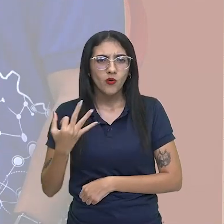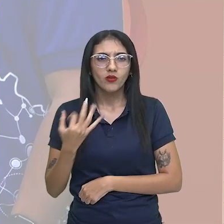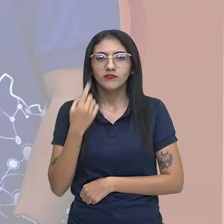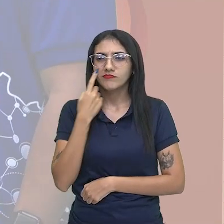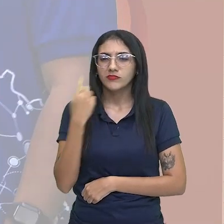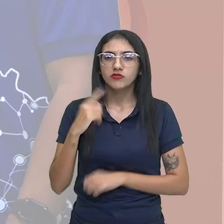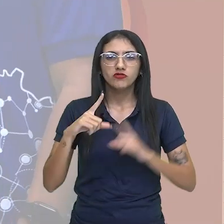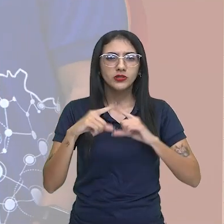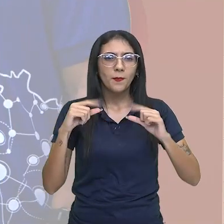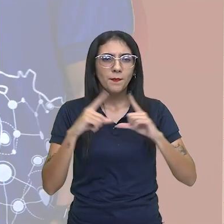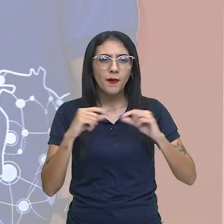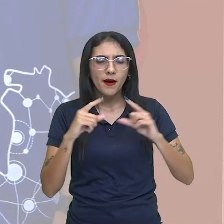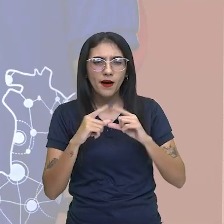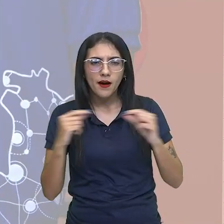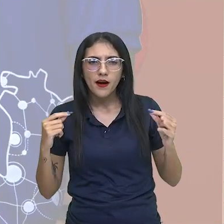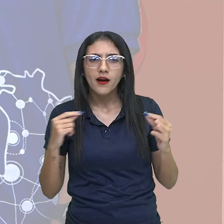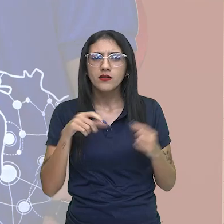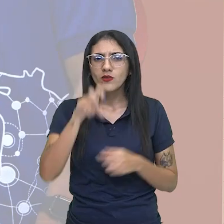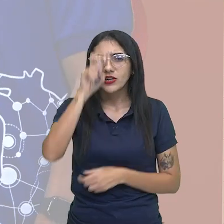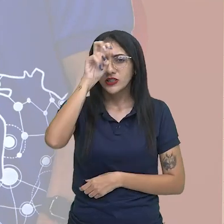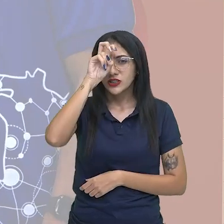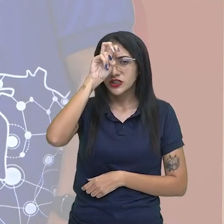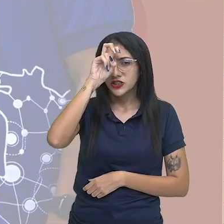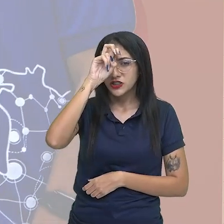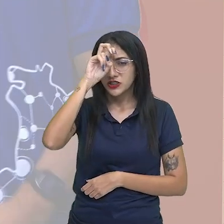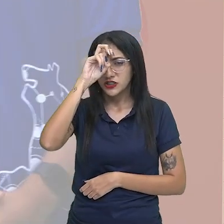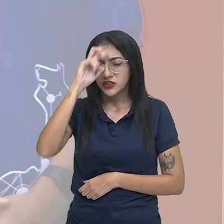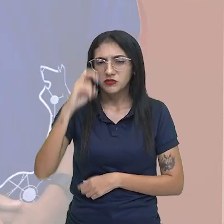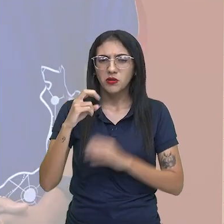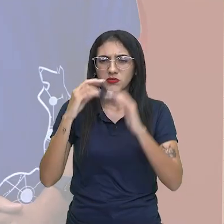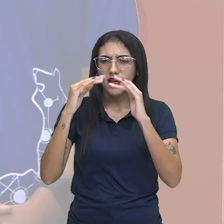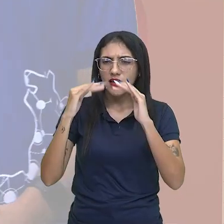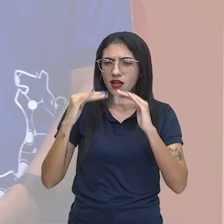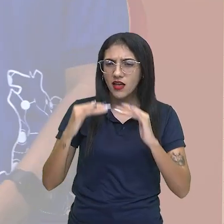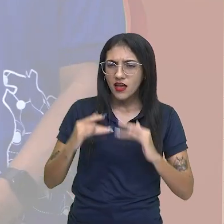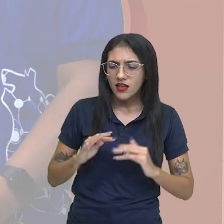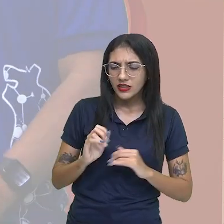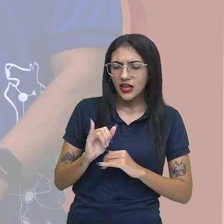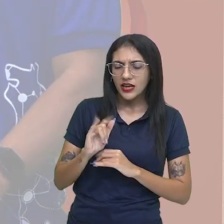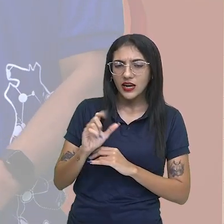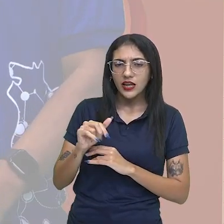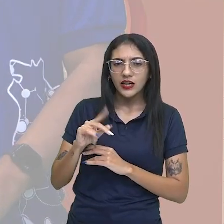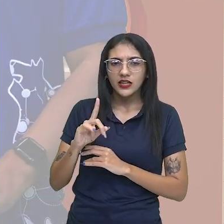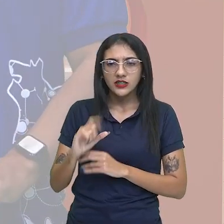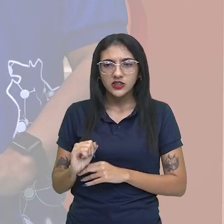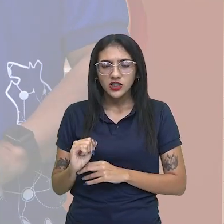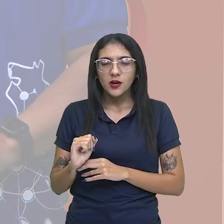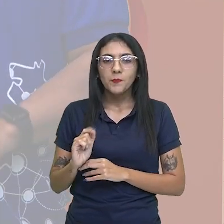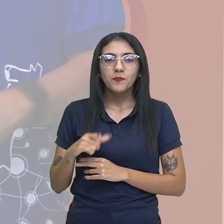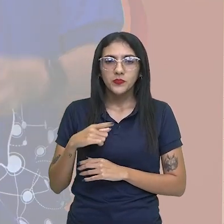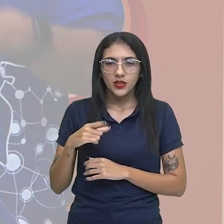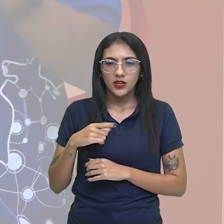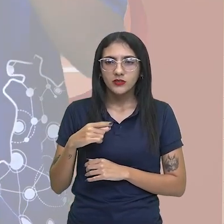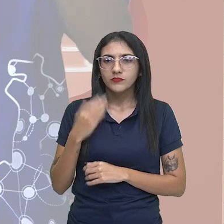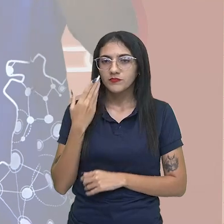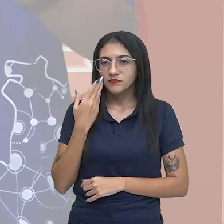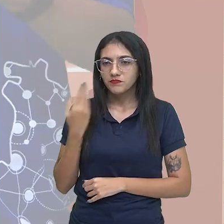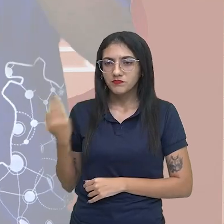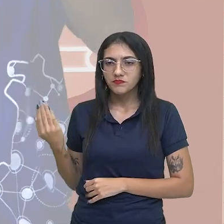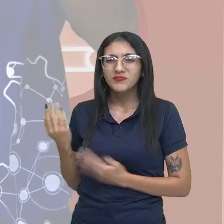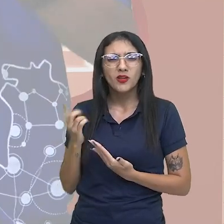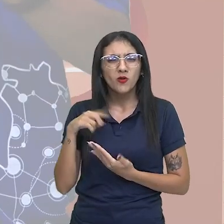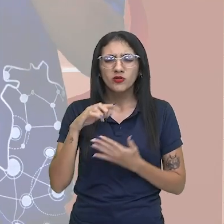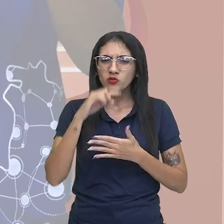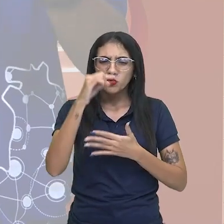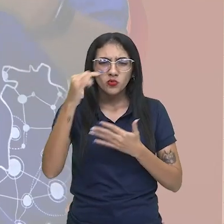o Egito, a República Democrática do Congo, até chegar ali na Tailândia, que é o 20º país mais populoso do mundo. Esses